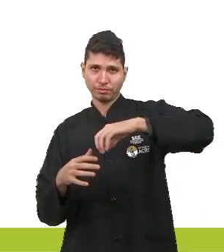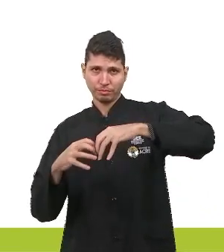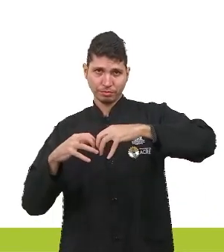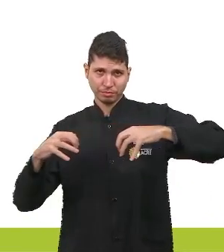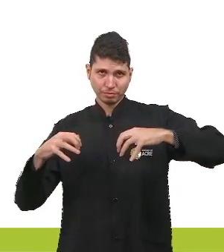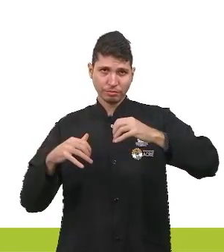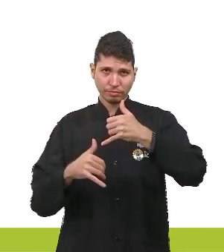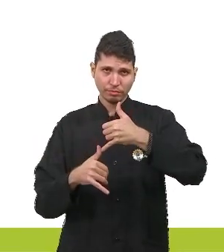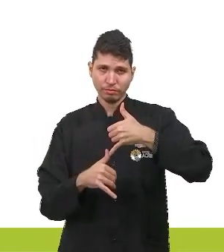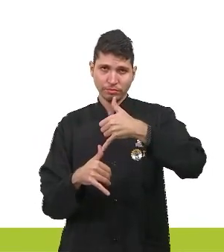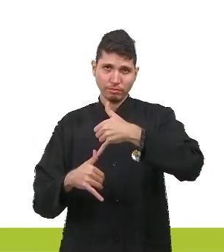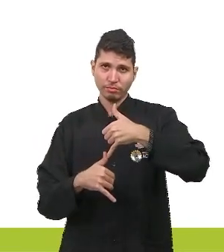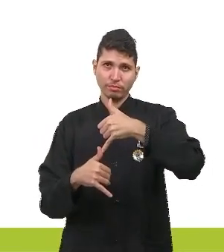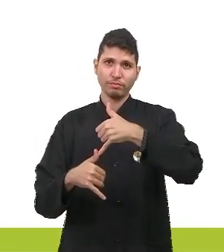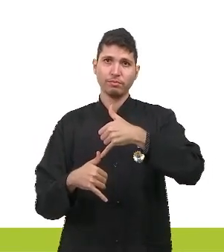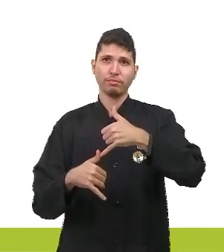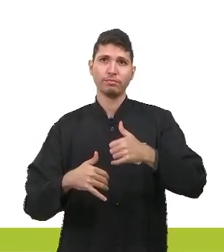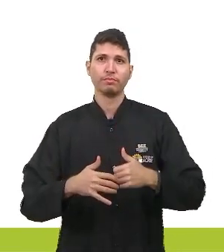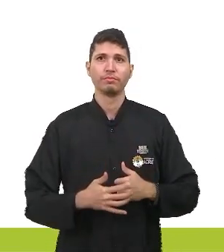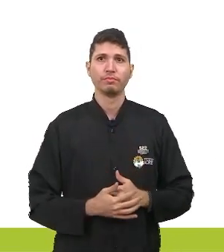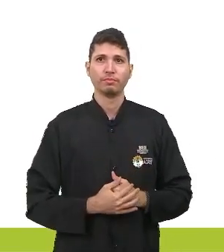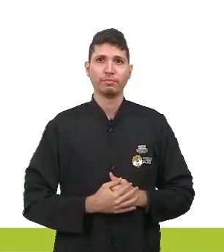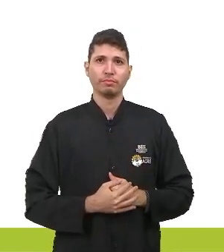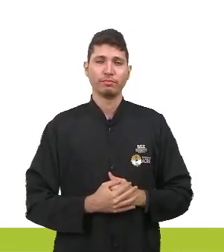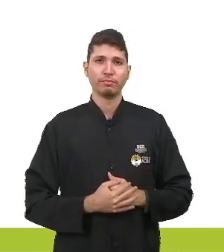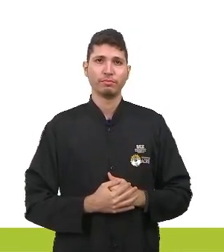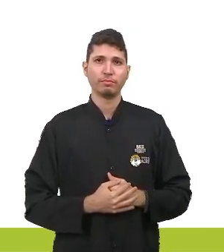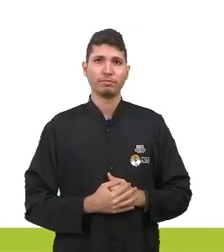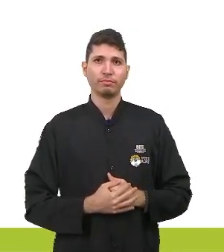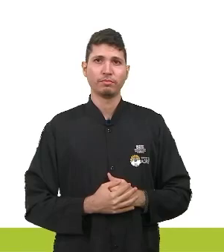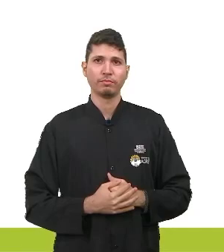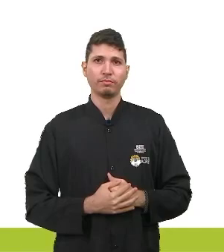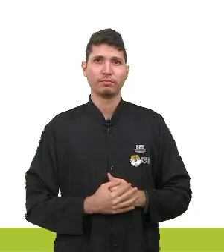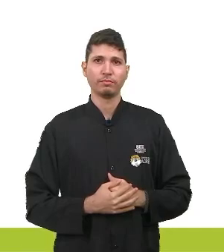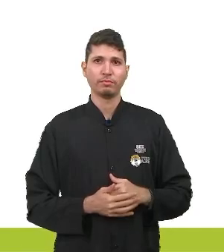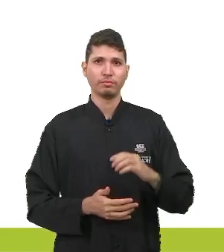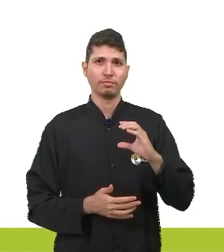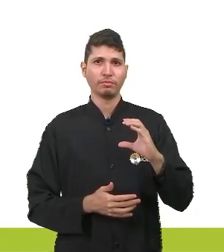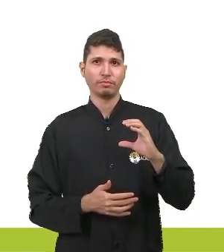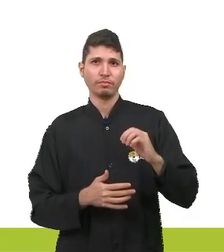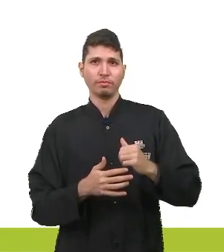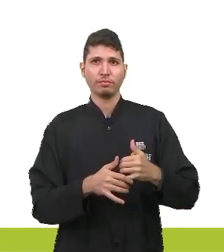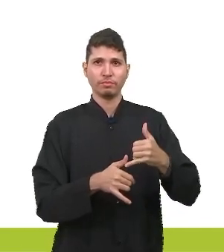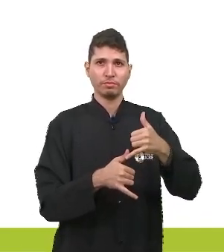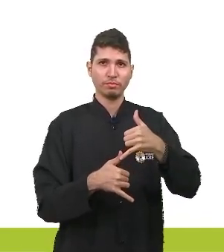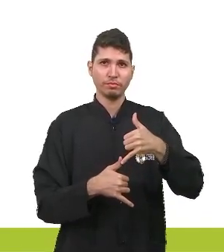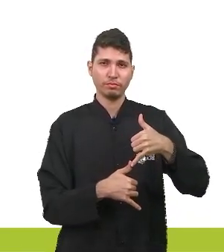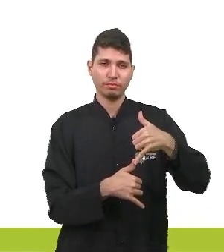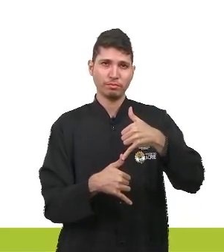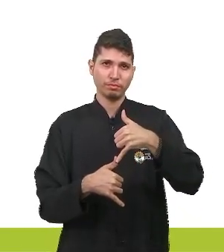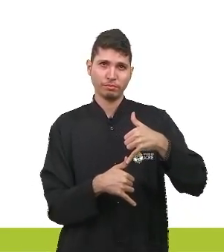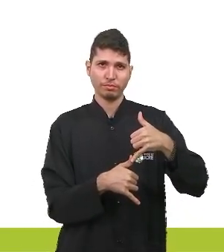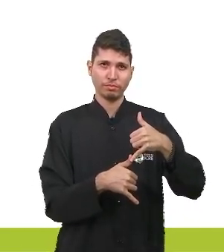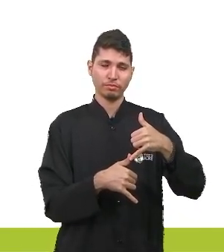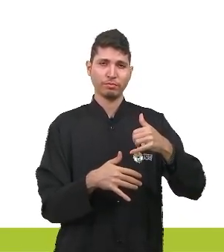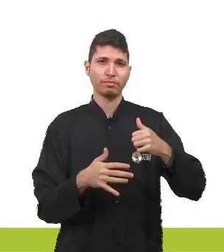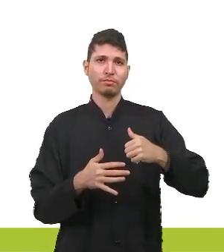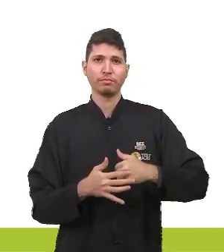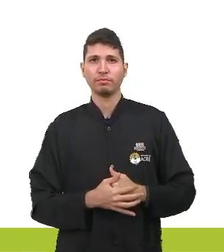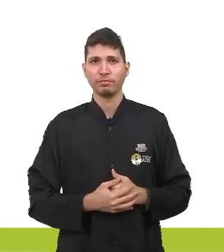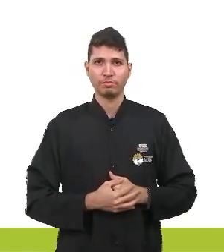Letra C. Tornar os lipídios anfifílicos, quer dizer, tornar os